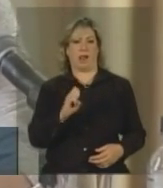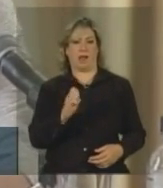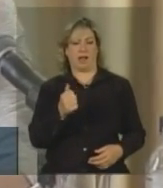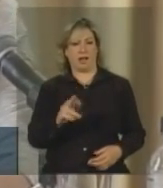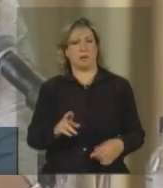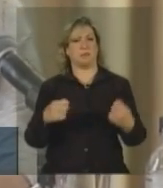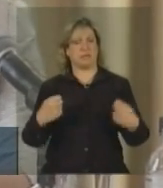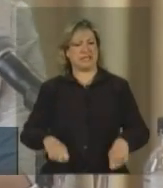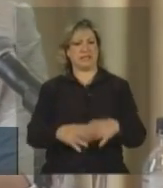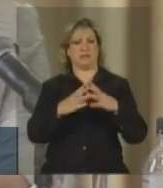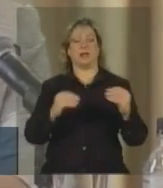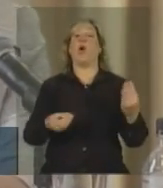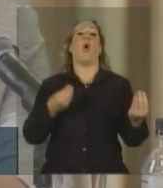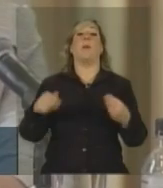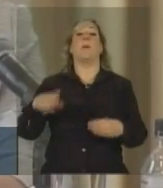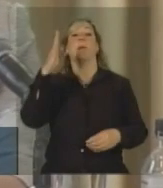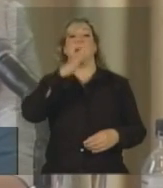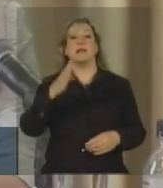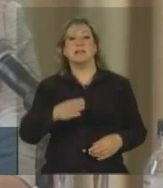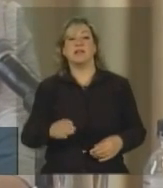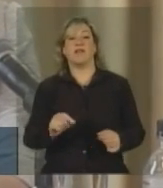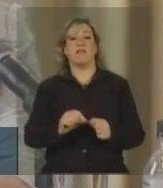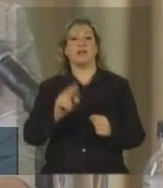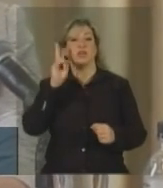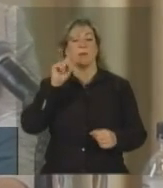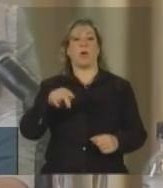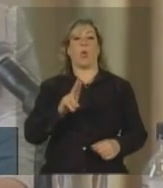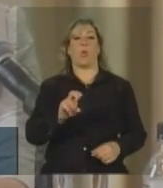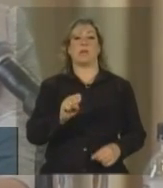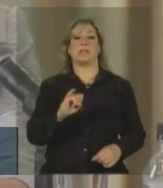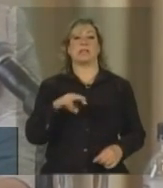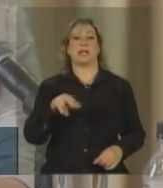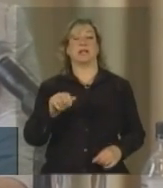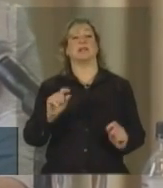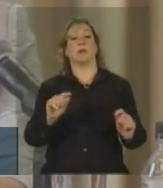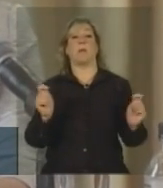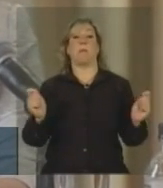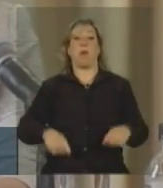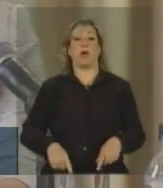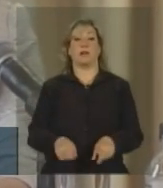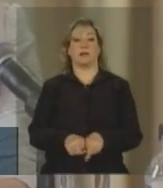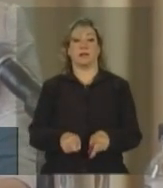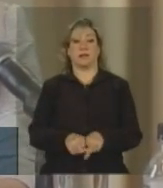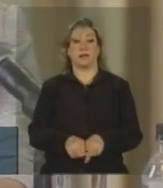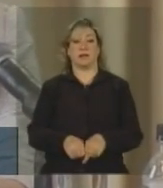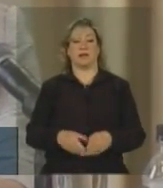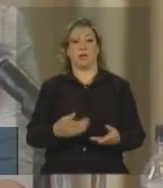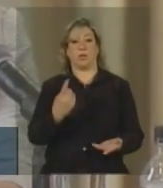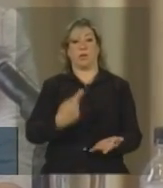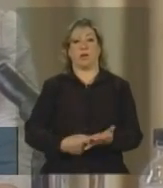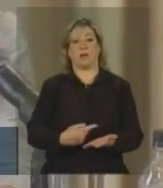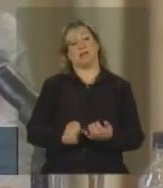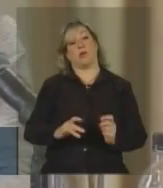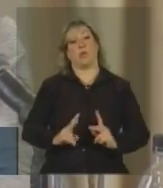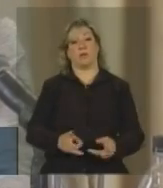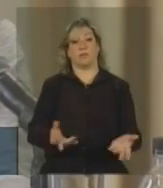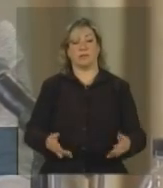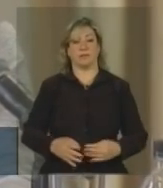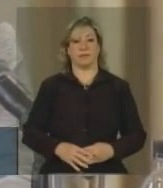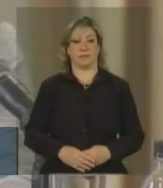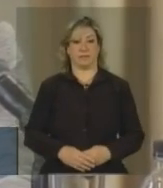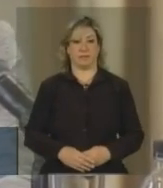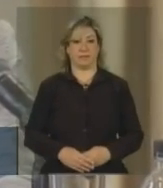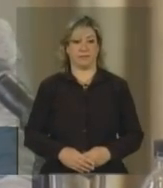nesse processo, na questão interna das usinas? Vamos fazer o seguinte, gente. Que podem até ser... Um acordo. Se elas vão continuar. Fazer um